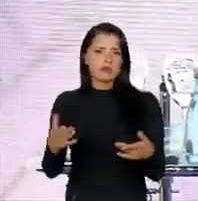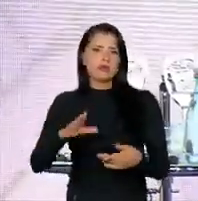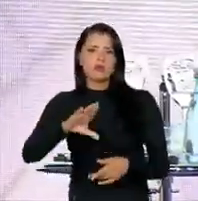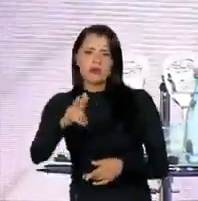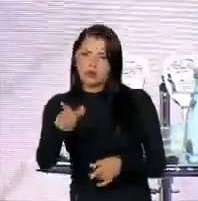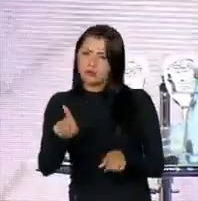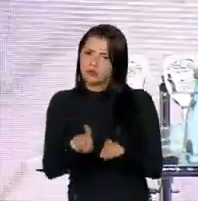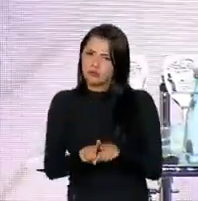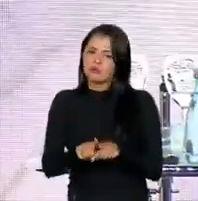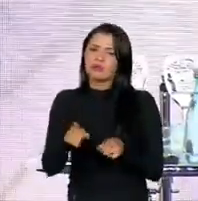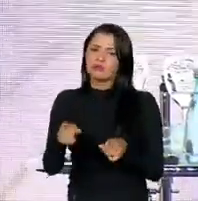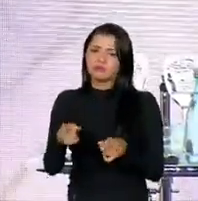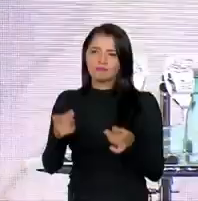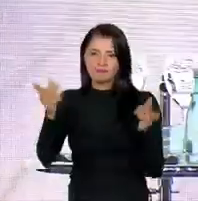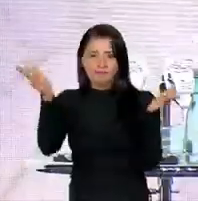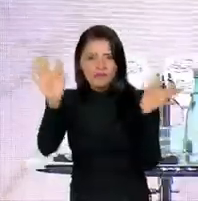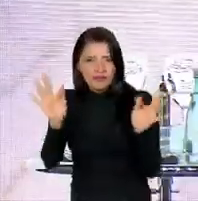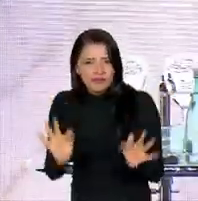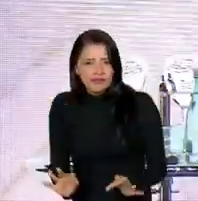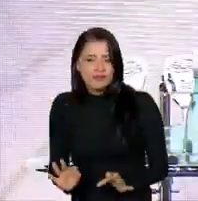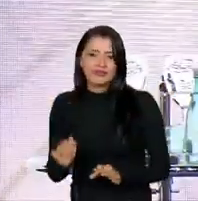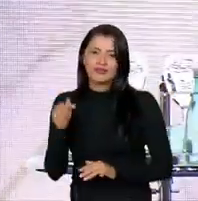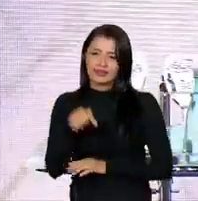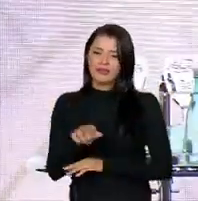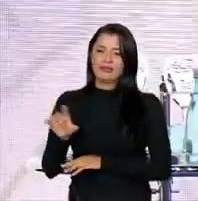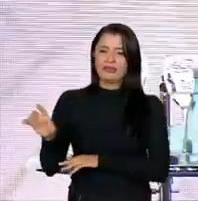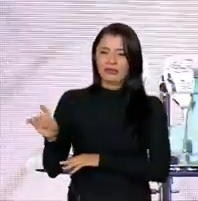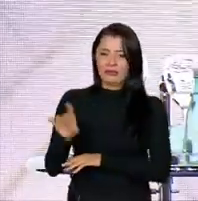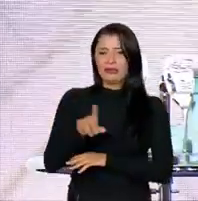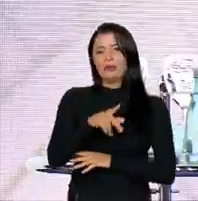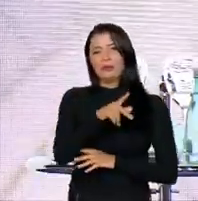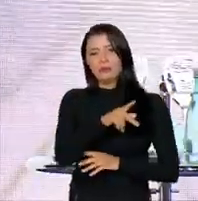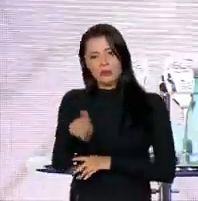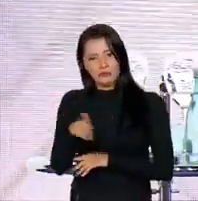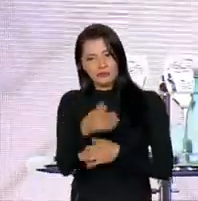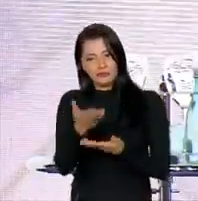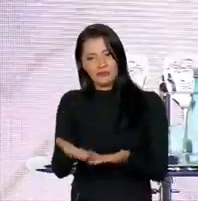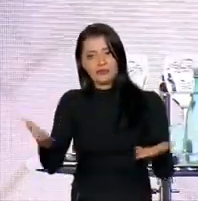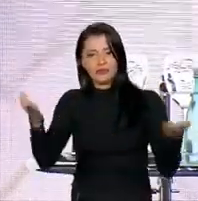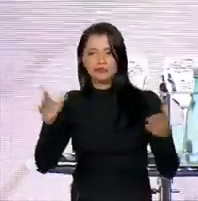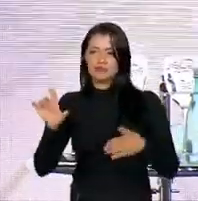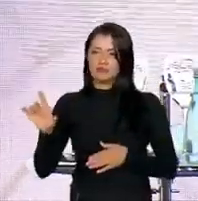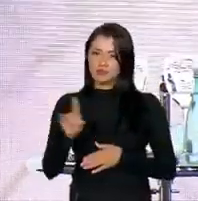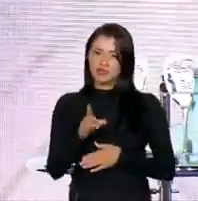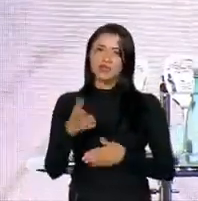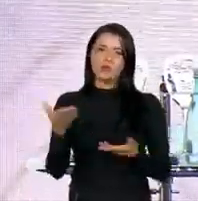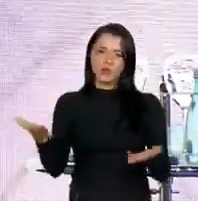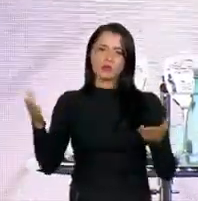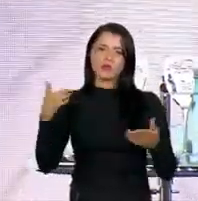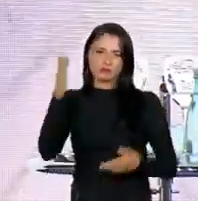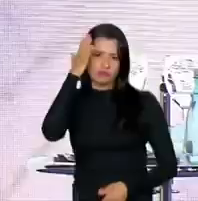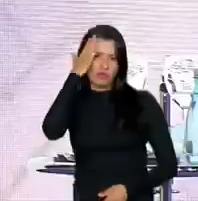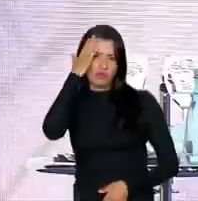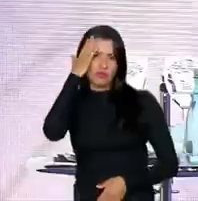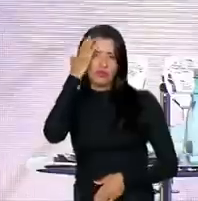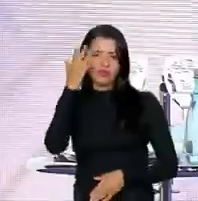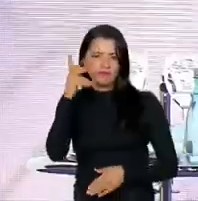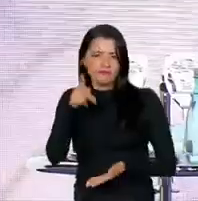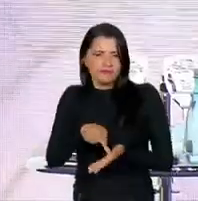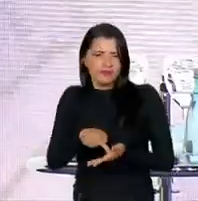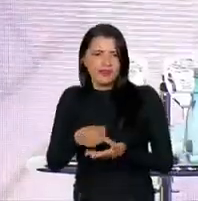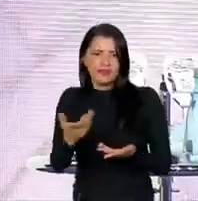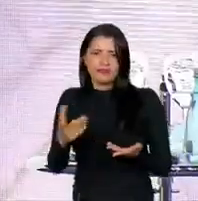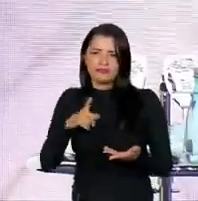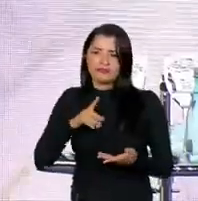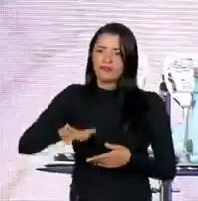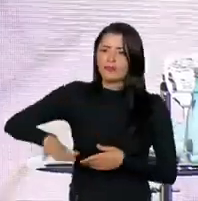claro, com muita satisfação, aqui cada professor, professora, cada um dos que, eu sei, com muita paixão,